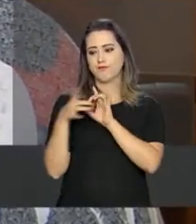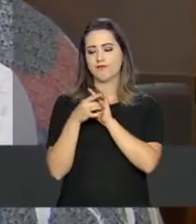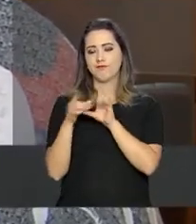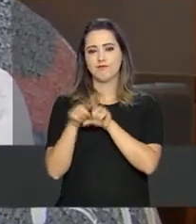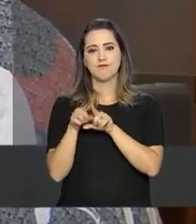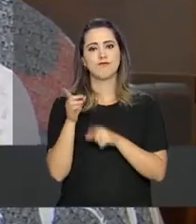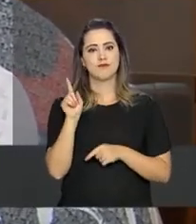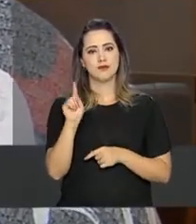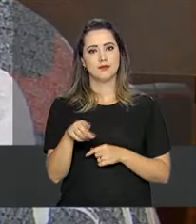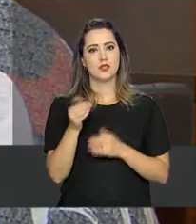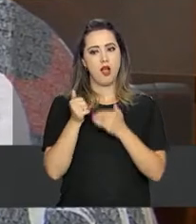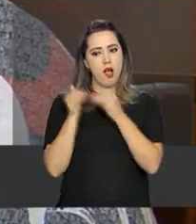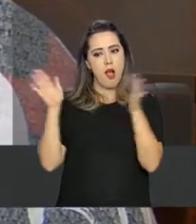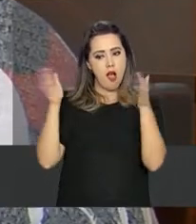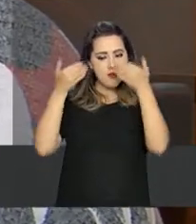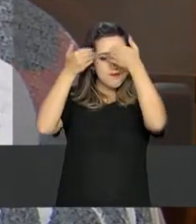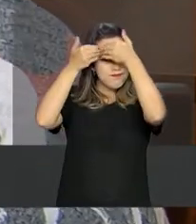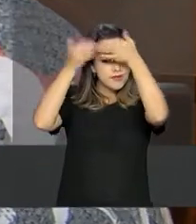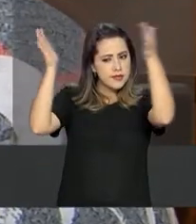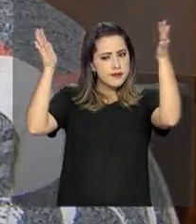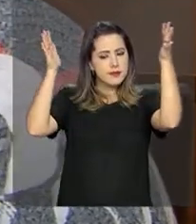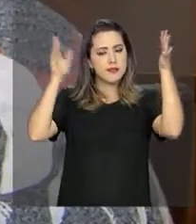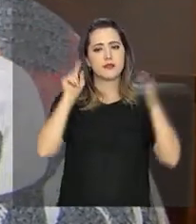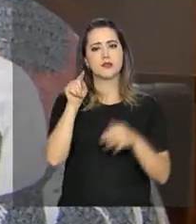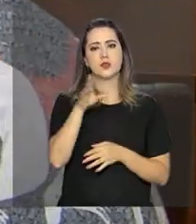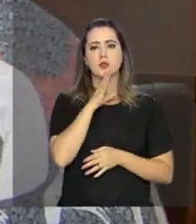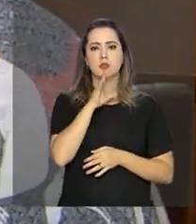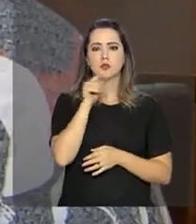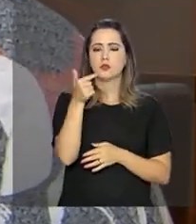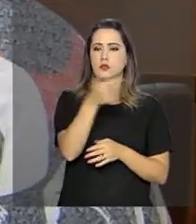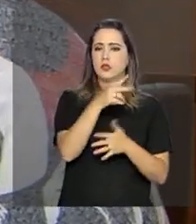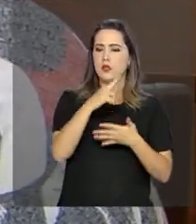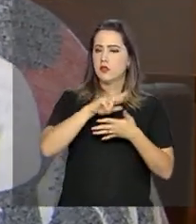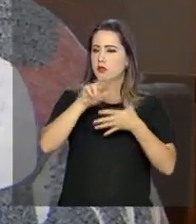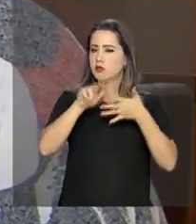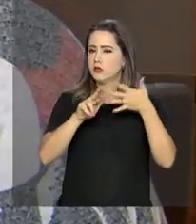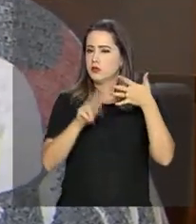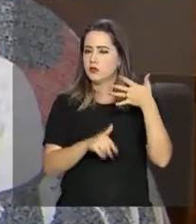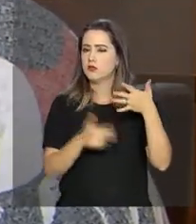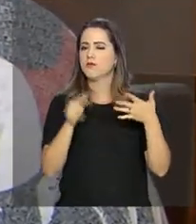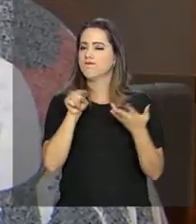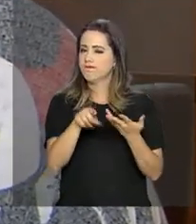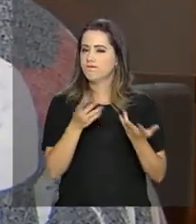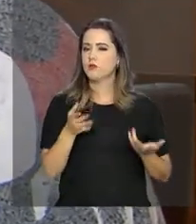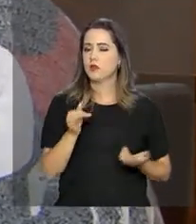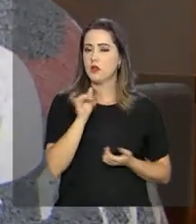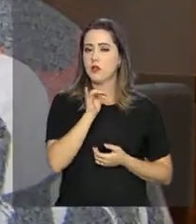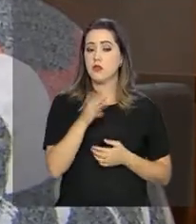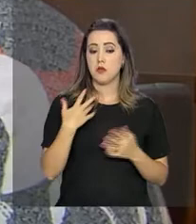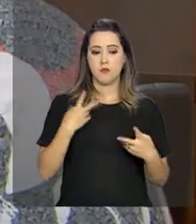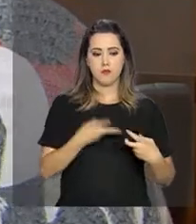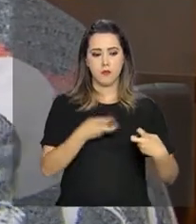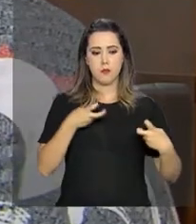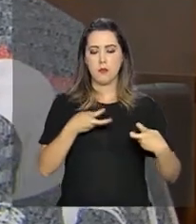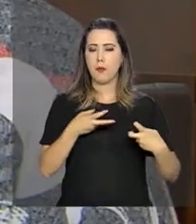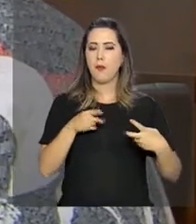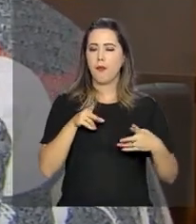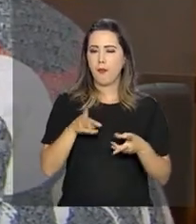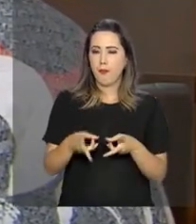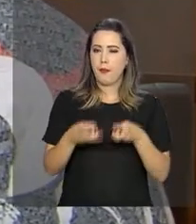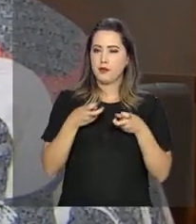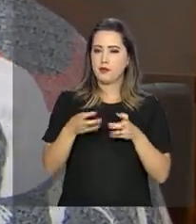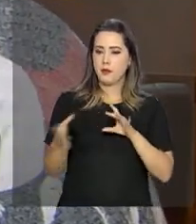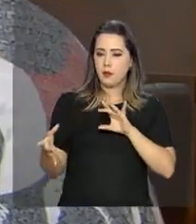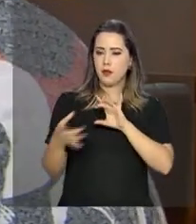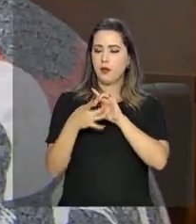da gente abrir os nossos horizontes, de conhecer coisas diferentes sem sair do lugar e de se identificar com as pessoas diferentes, né?